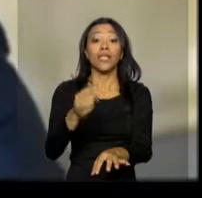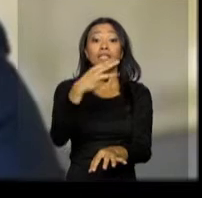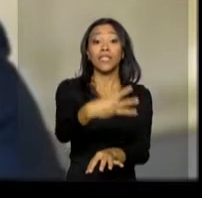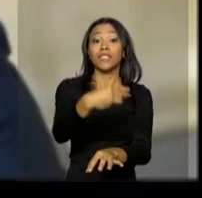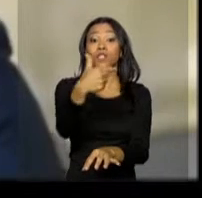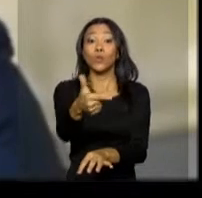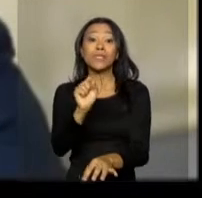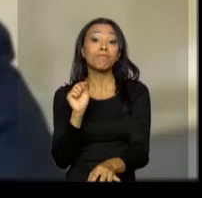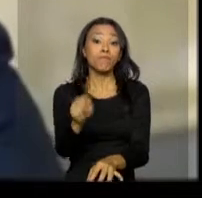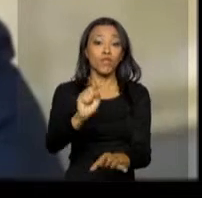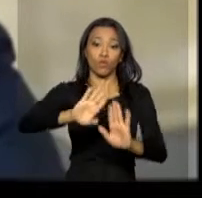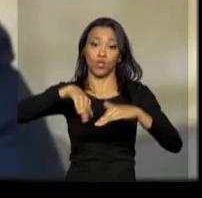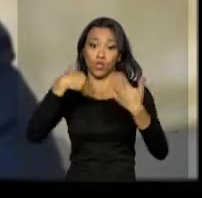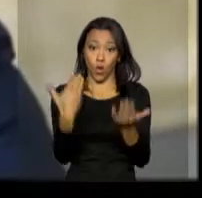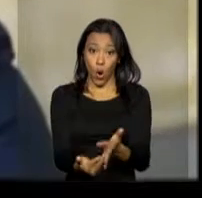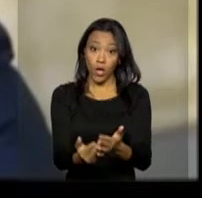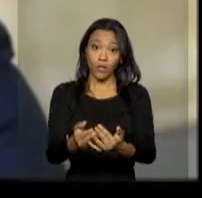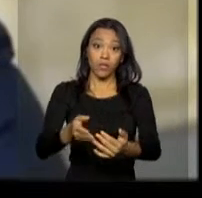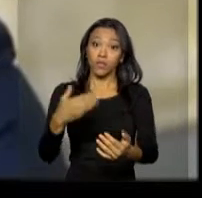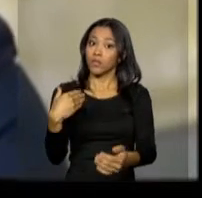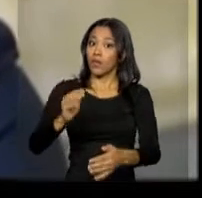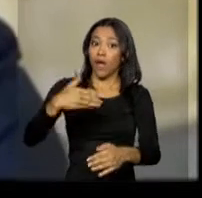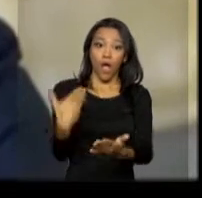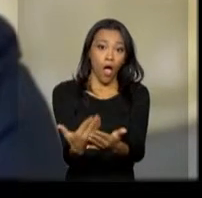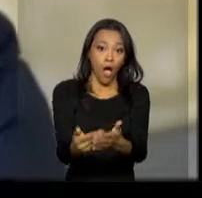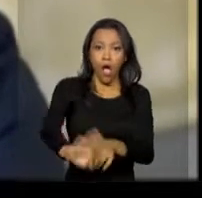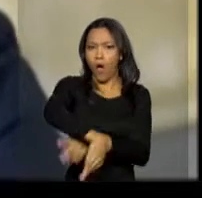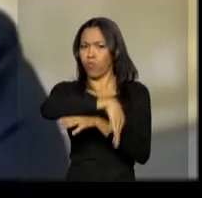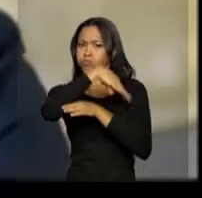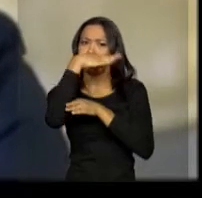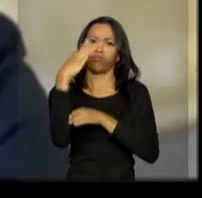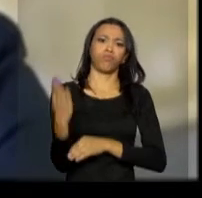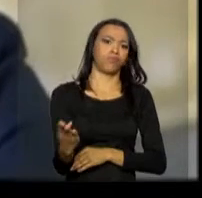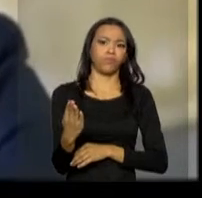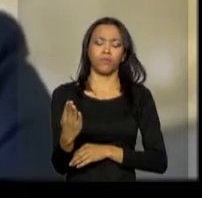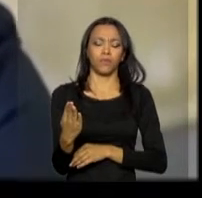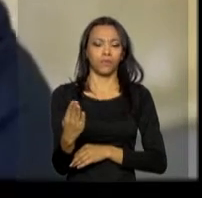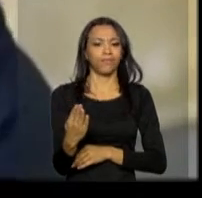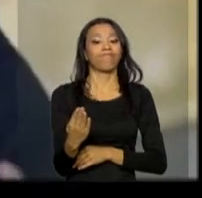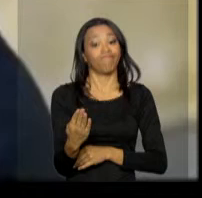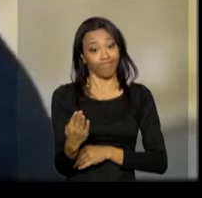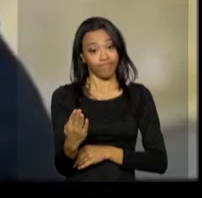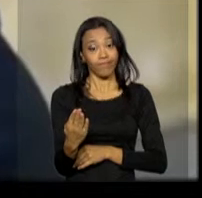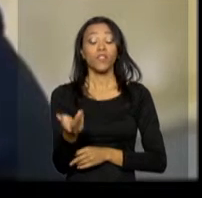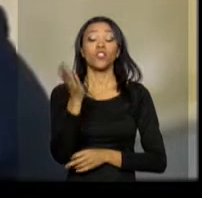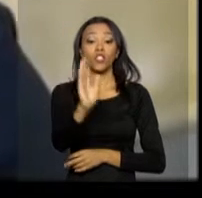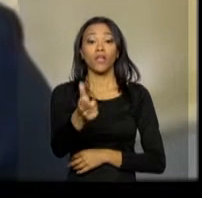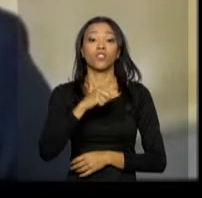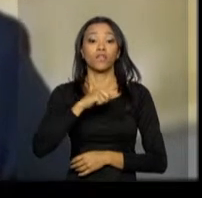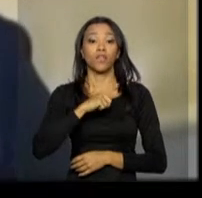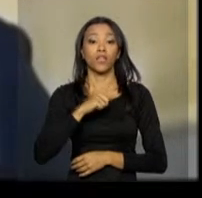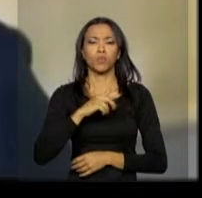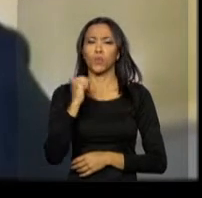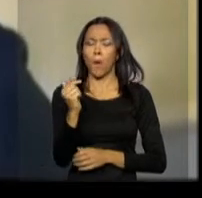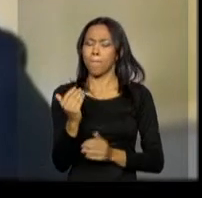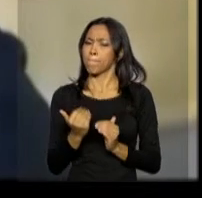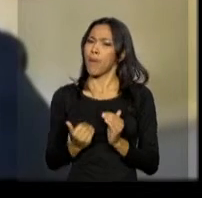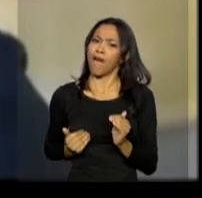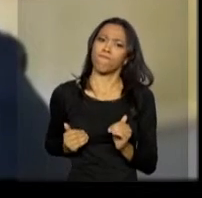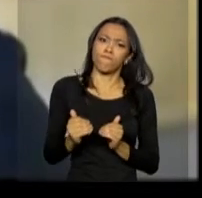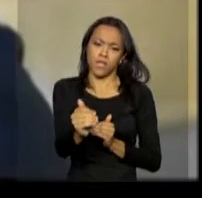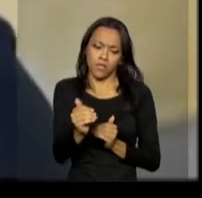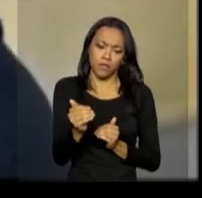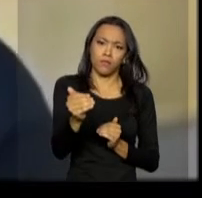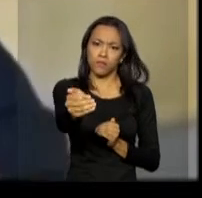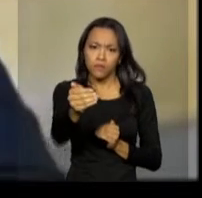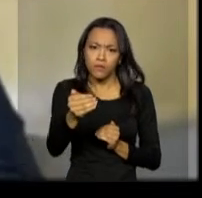mil escolas funcionando em tempo integral, ou seja, em dois turnos. Tivemos o maior avanço da história